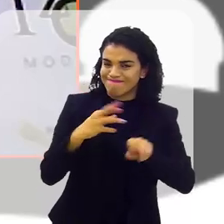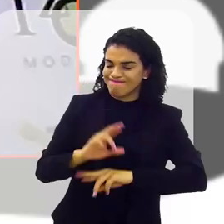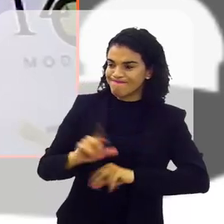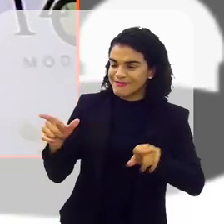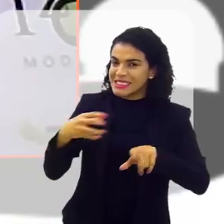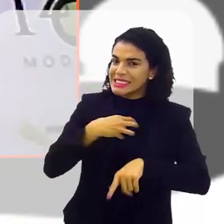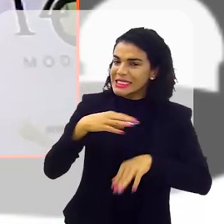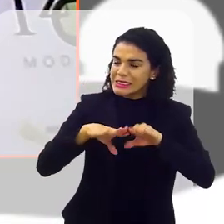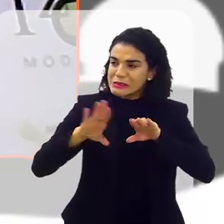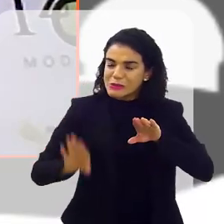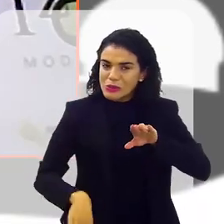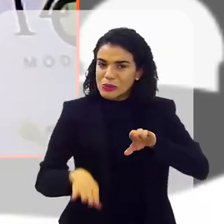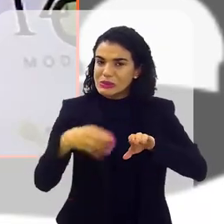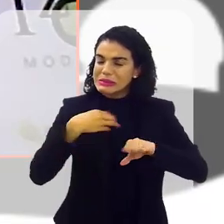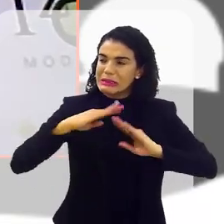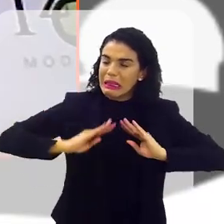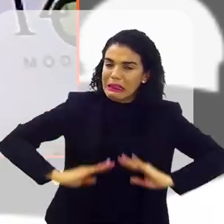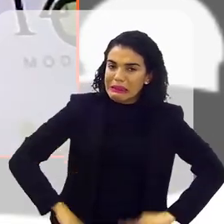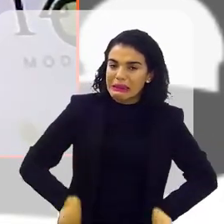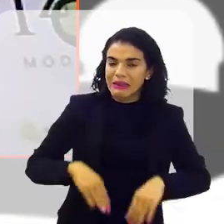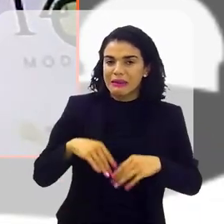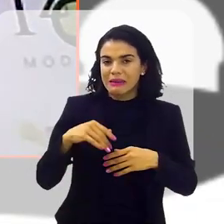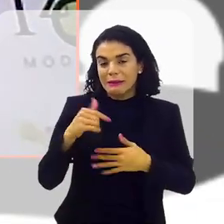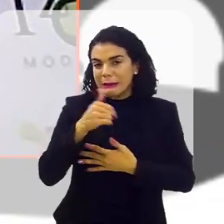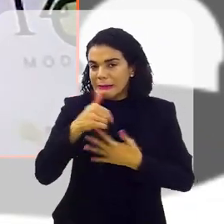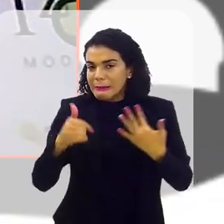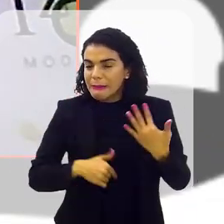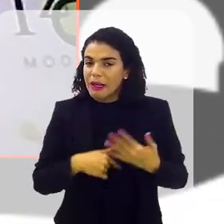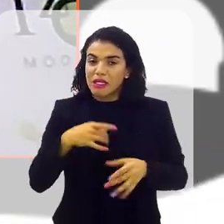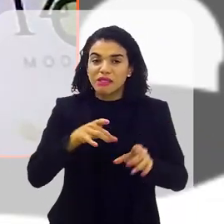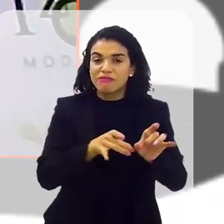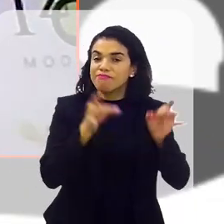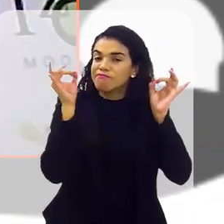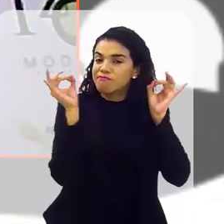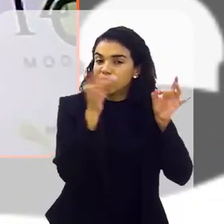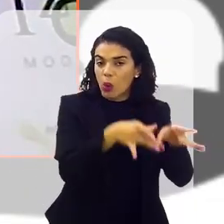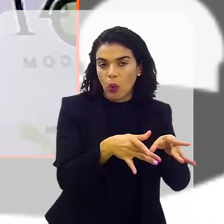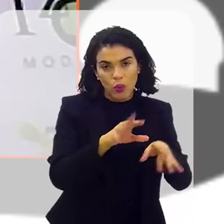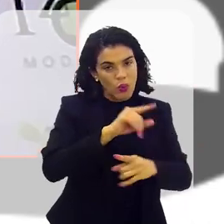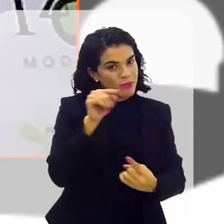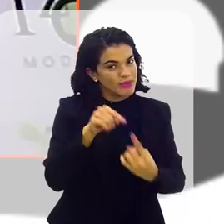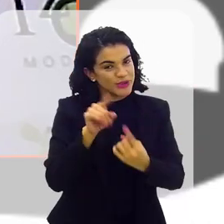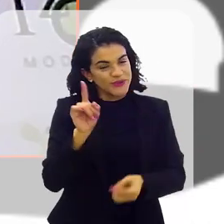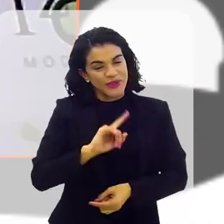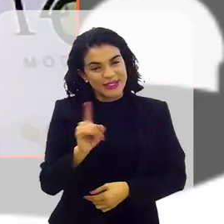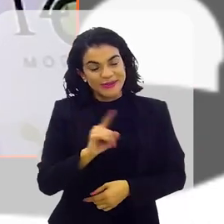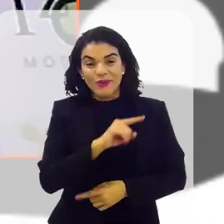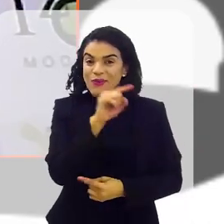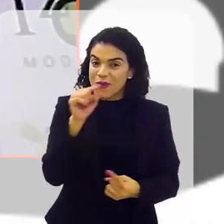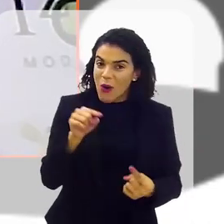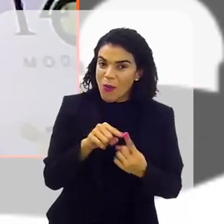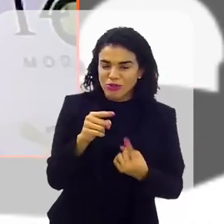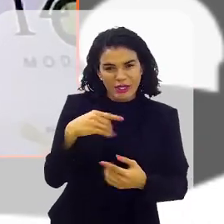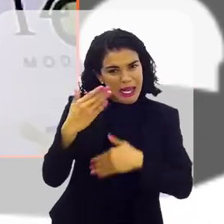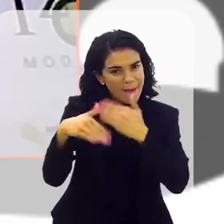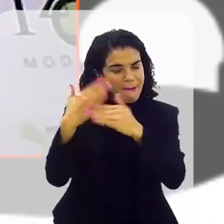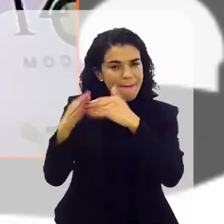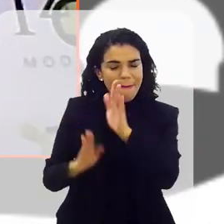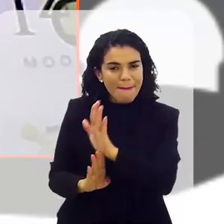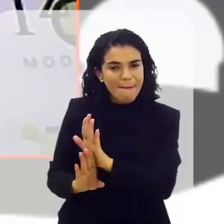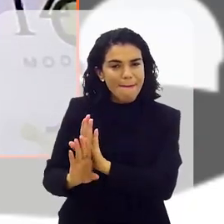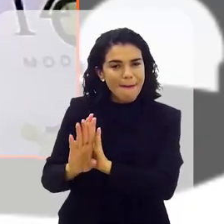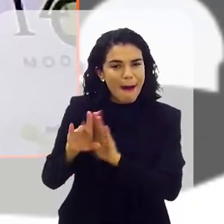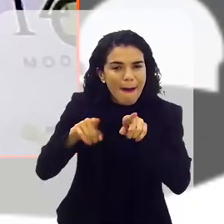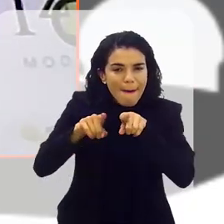diferença se sentir diminuído desestimulado e sair e o nosso objetivo não é isso nosso objetivo é fazer com que ele